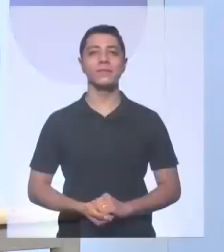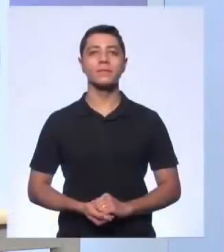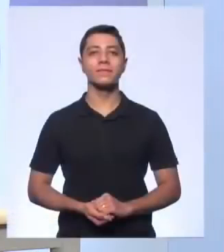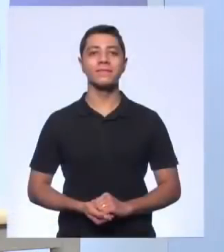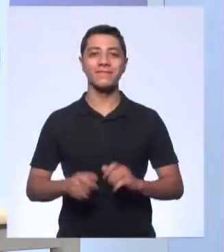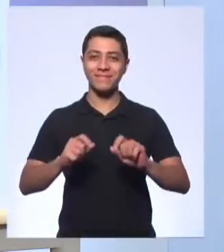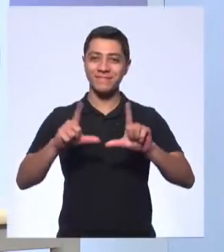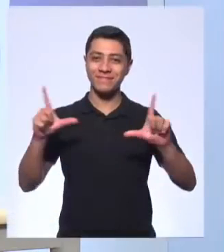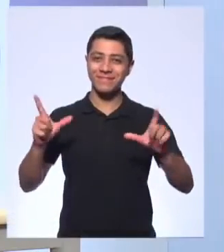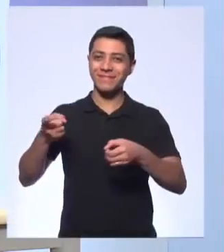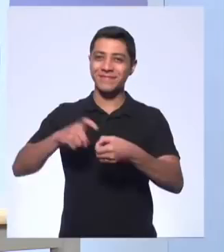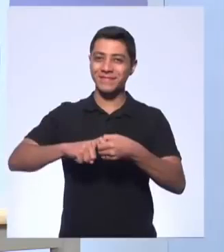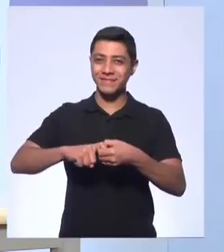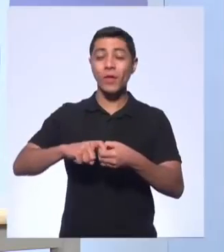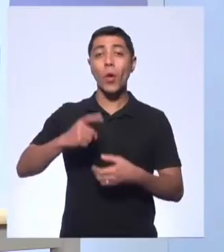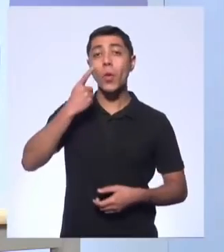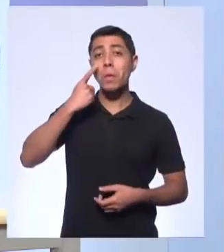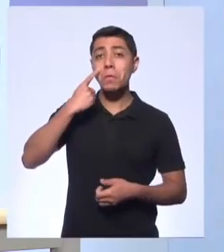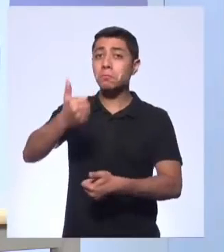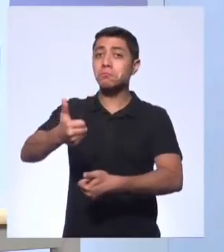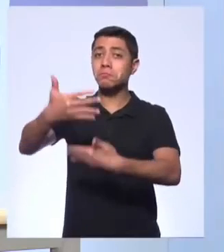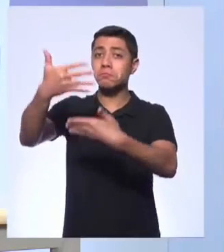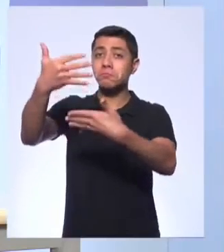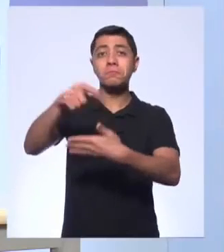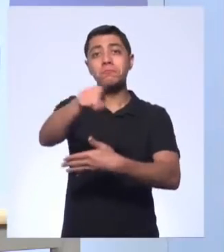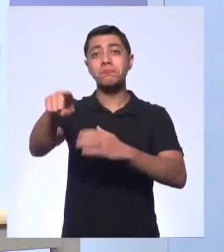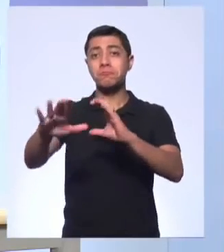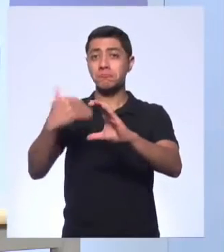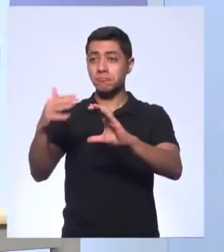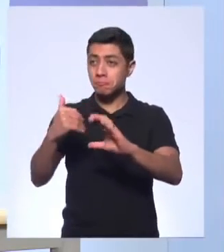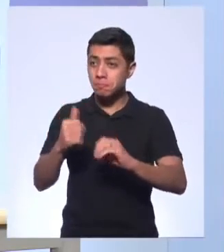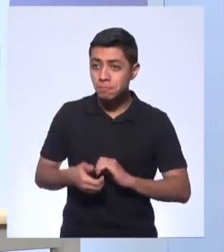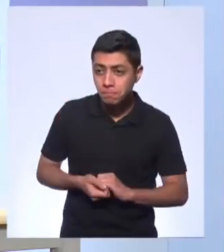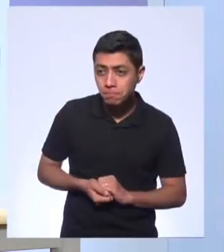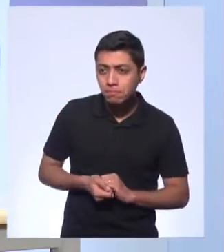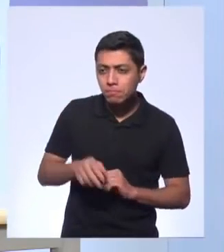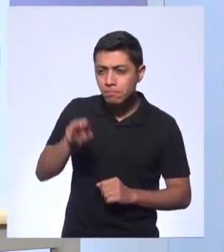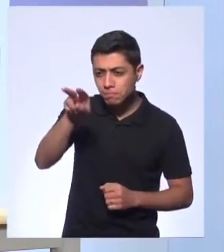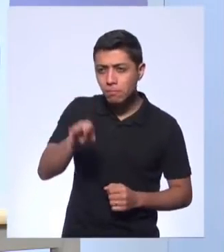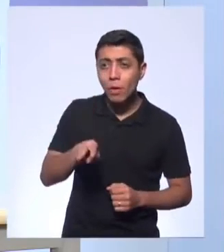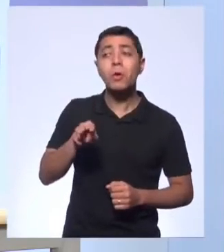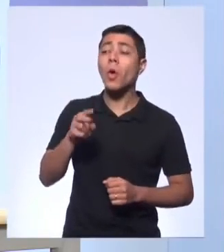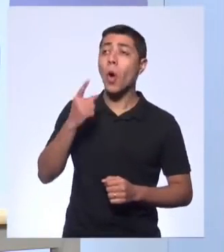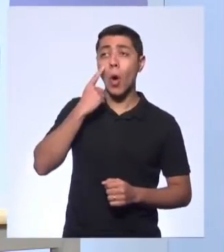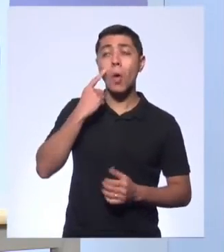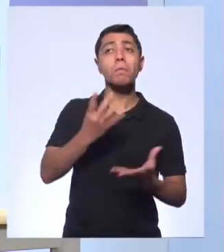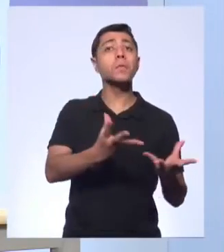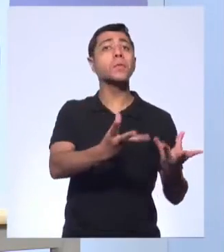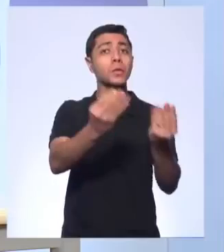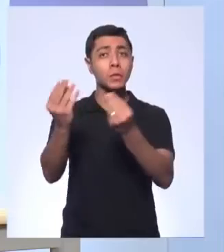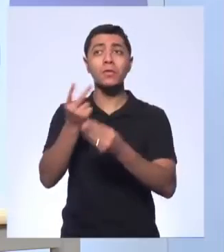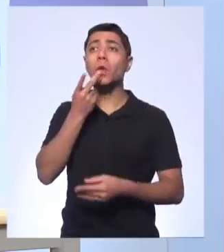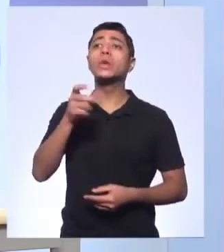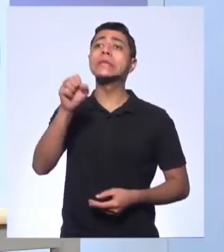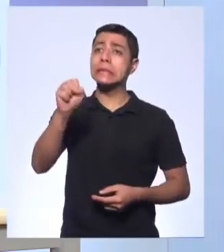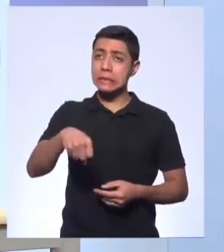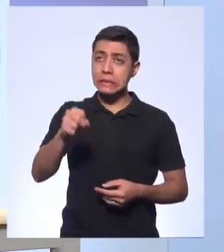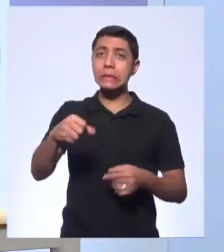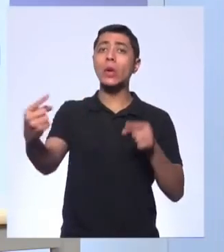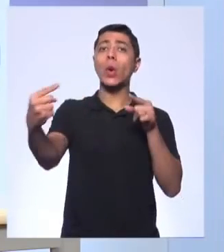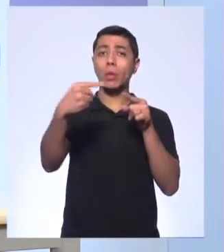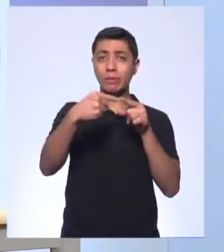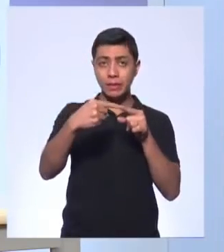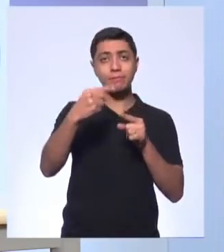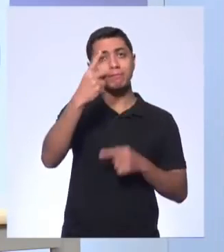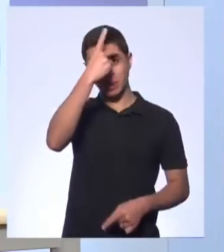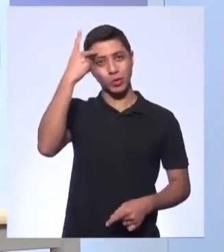Retornando aqui do chat, Dani, muitos falaram que sim, que tem a ver sim, né, relação. O Augusto colocou assim que